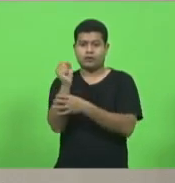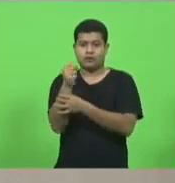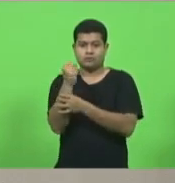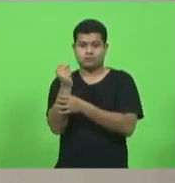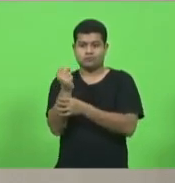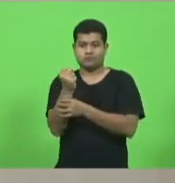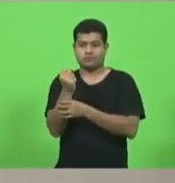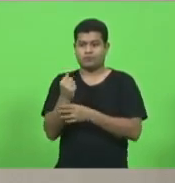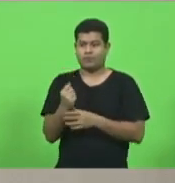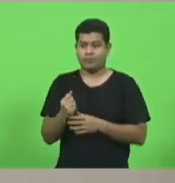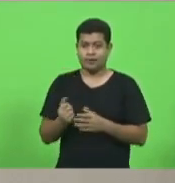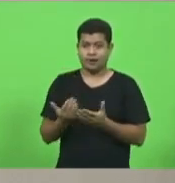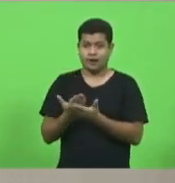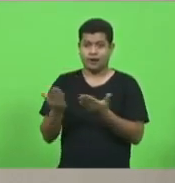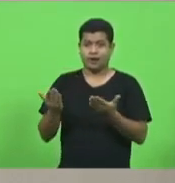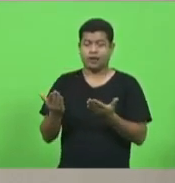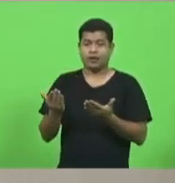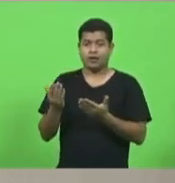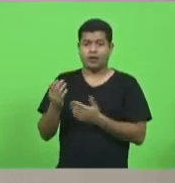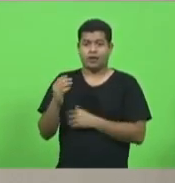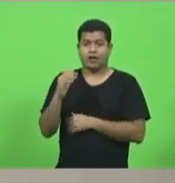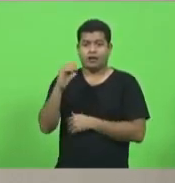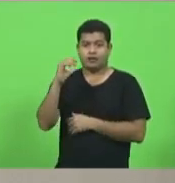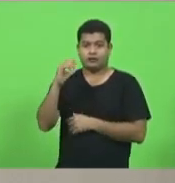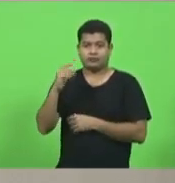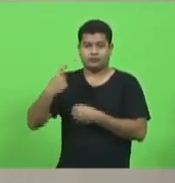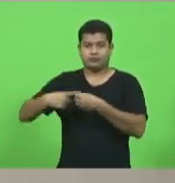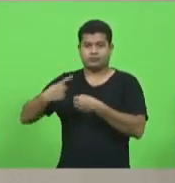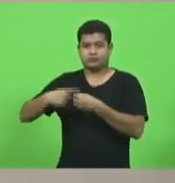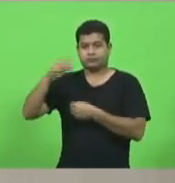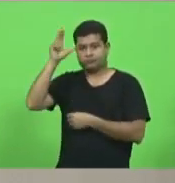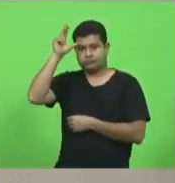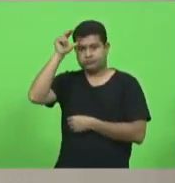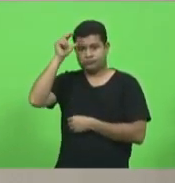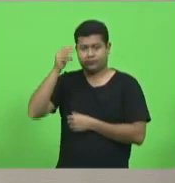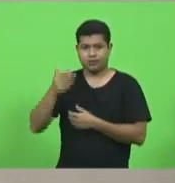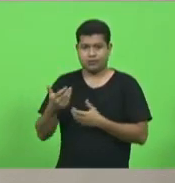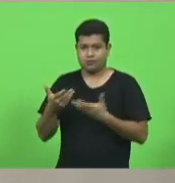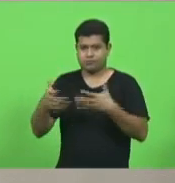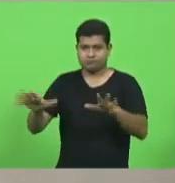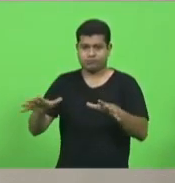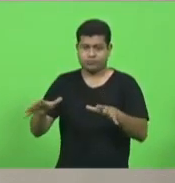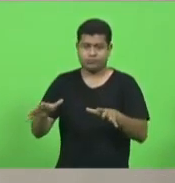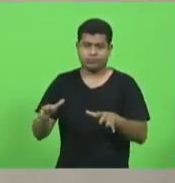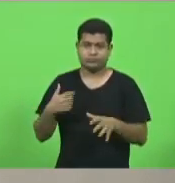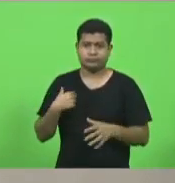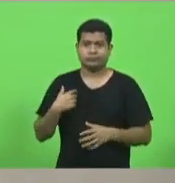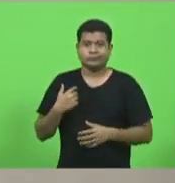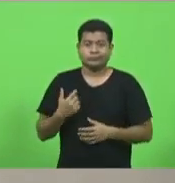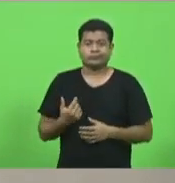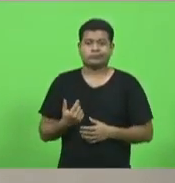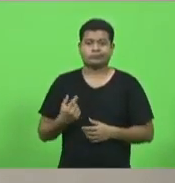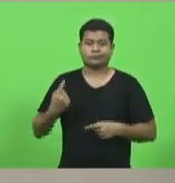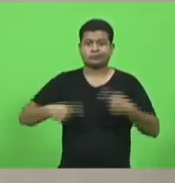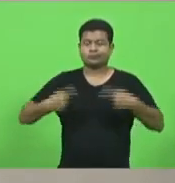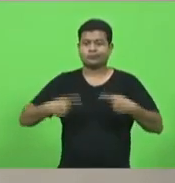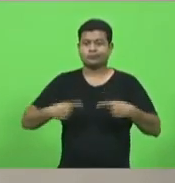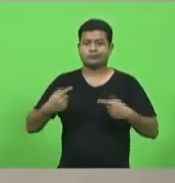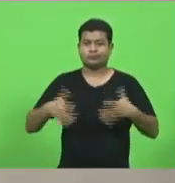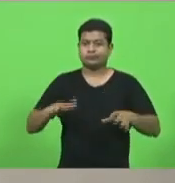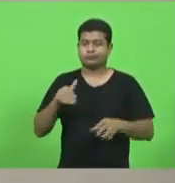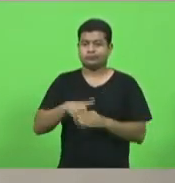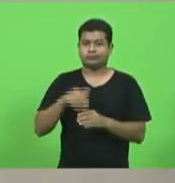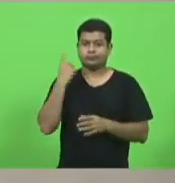Celso Ramos, que foram adiadas em discussão. Não havendo quem queira discutir em votação, deputados que aprovam, permaneçam como se encontra.